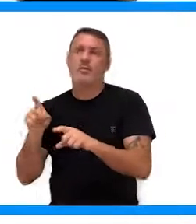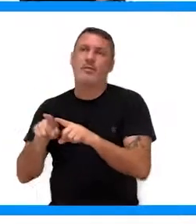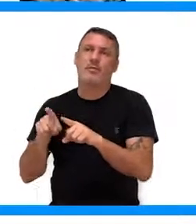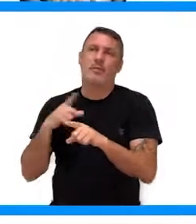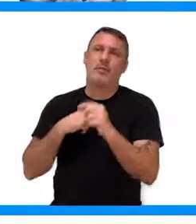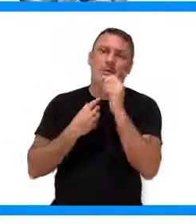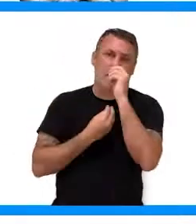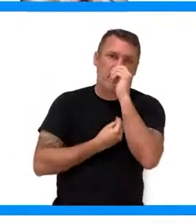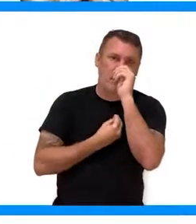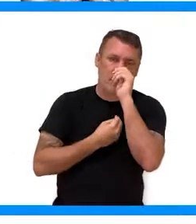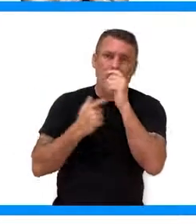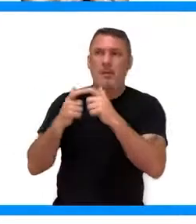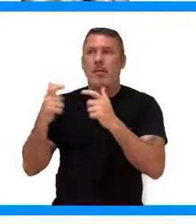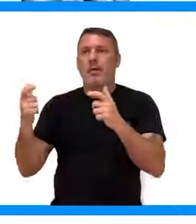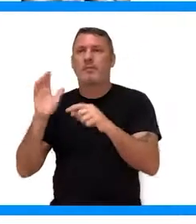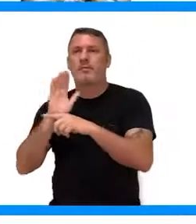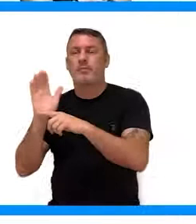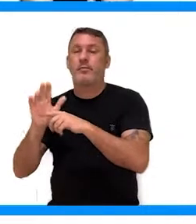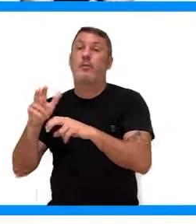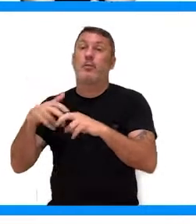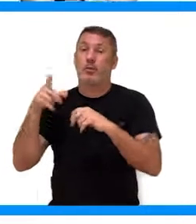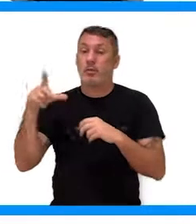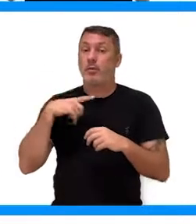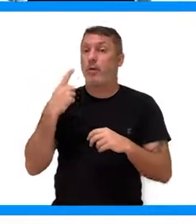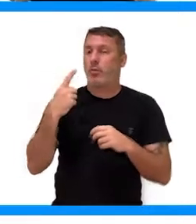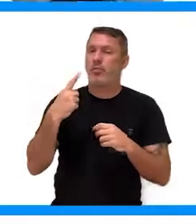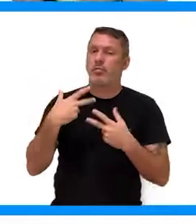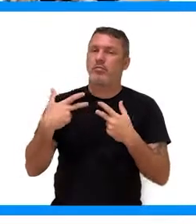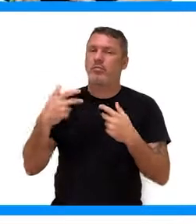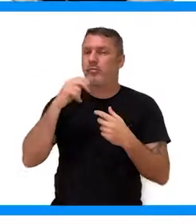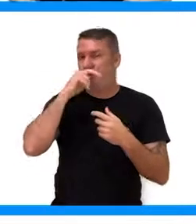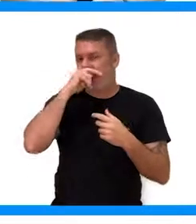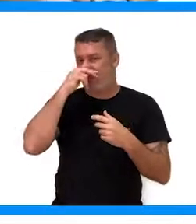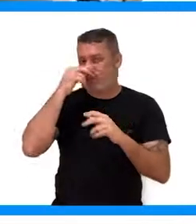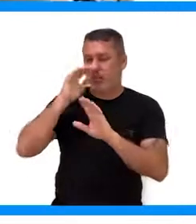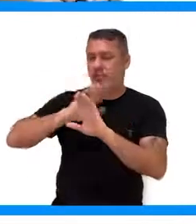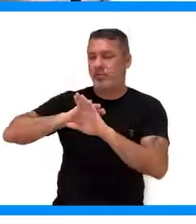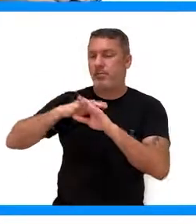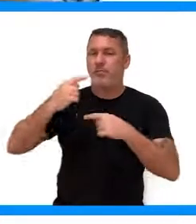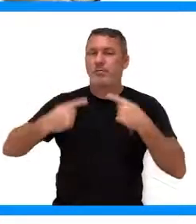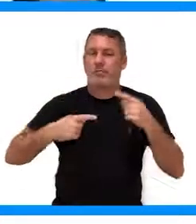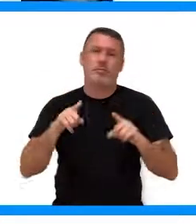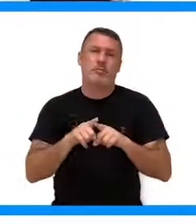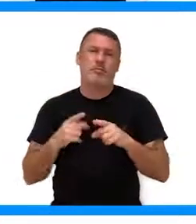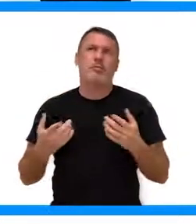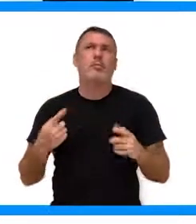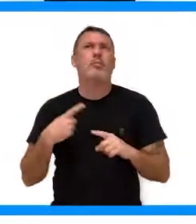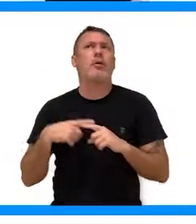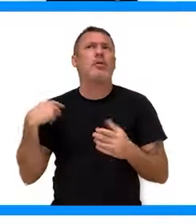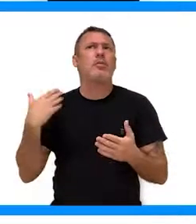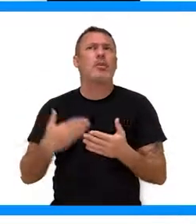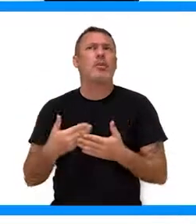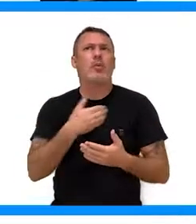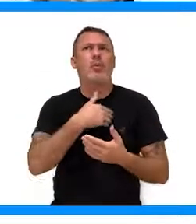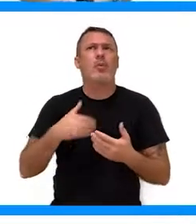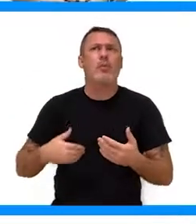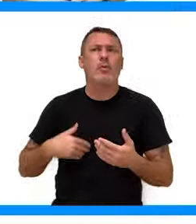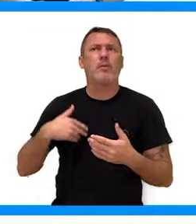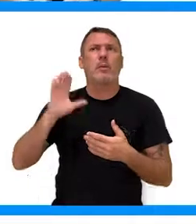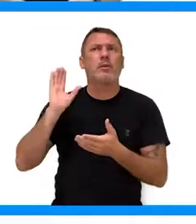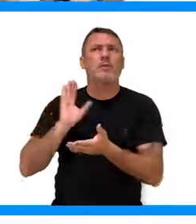maior participação no PIB. E existe uma questão política por trás disso. Por que o governo ele